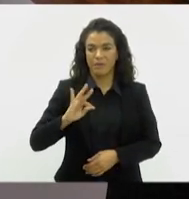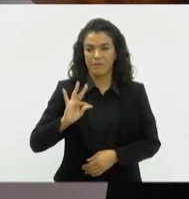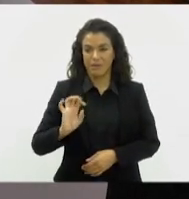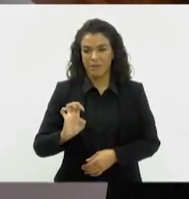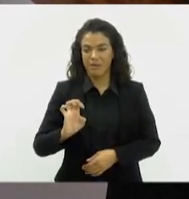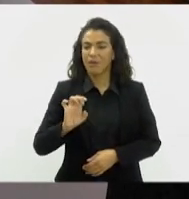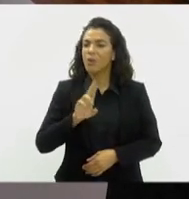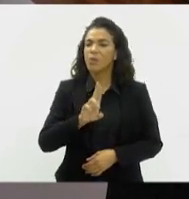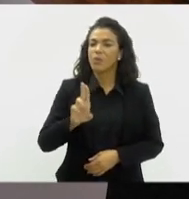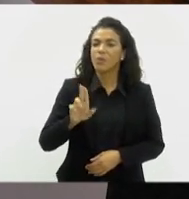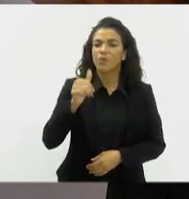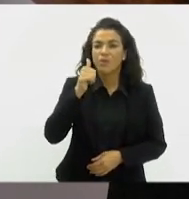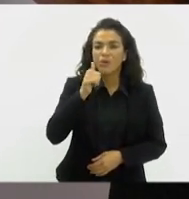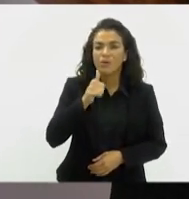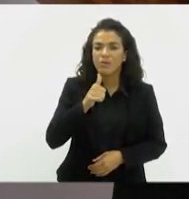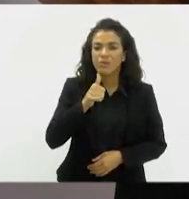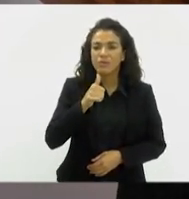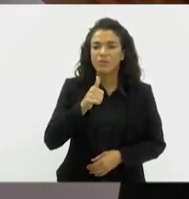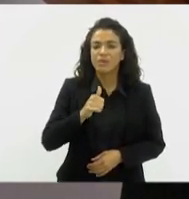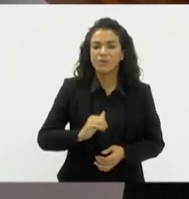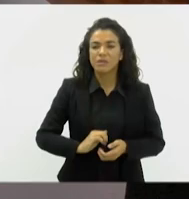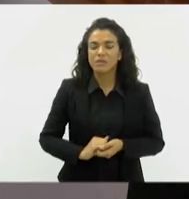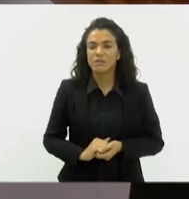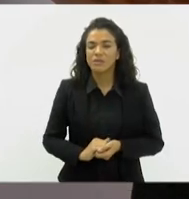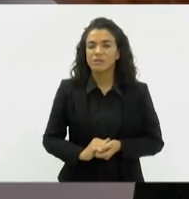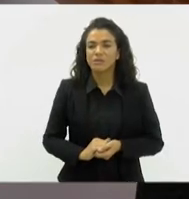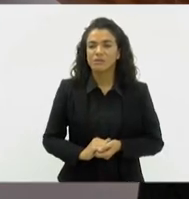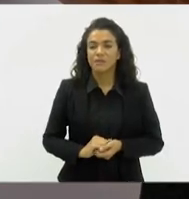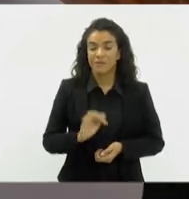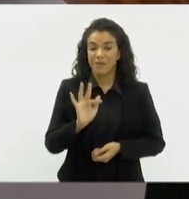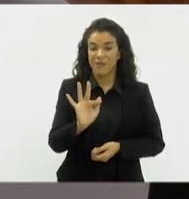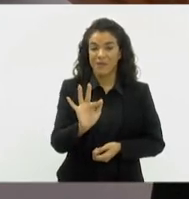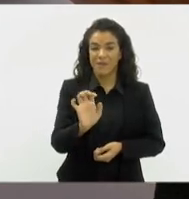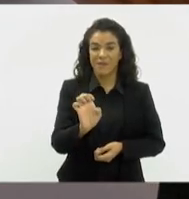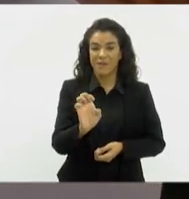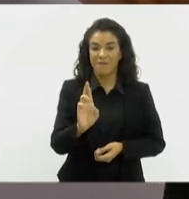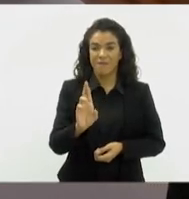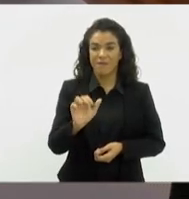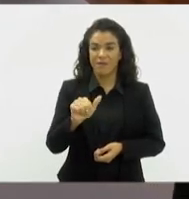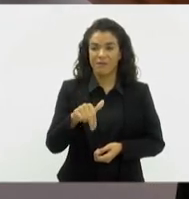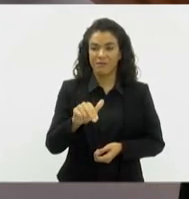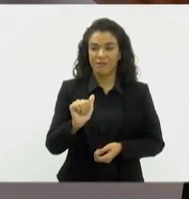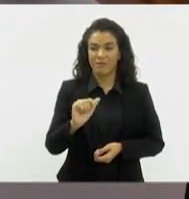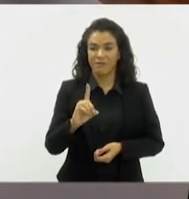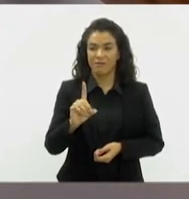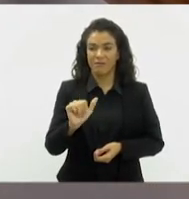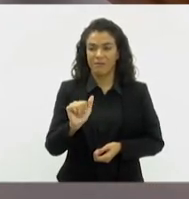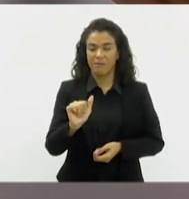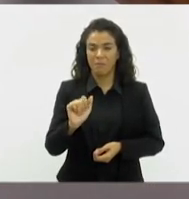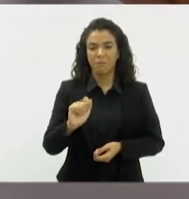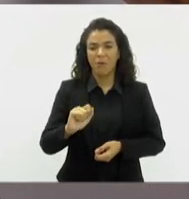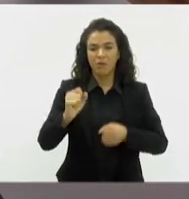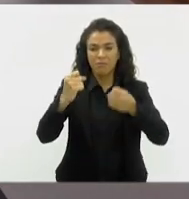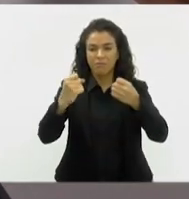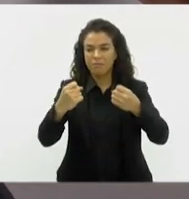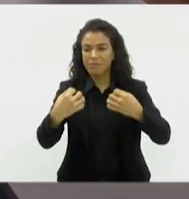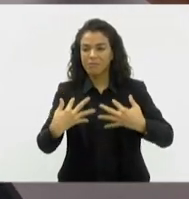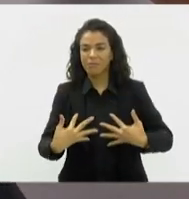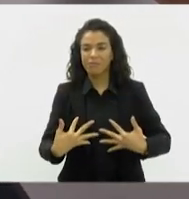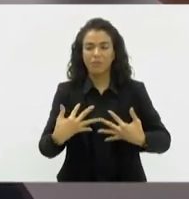Qual o nome da senhora? Fernanda Prates. Senhora Fernanda, a senhora pode só fazer uma pequena explanação aí de como se